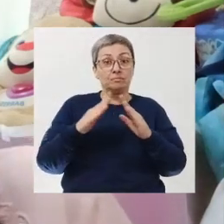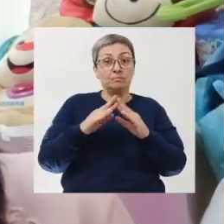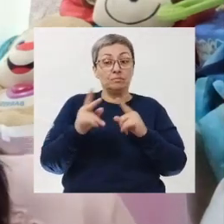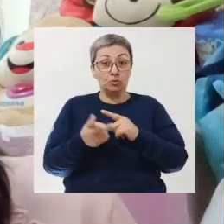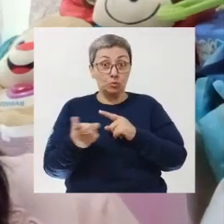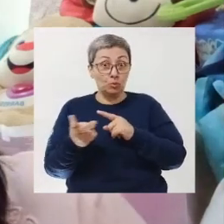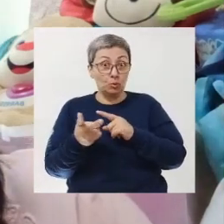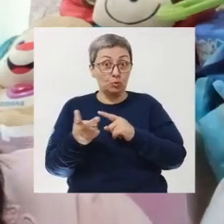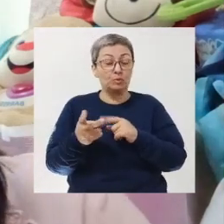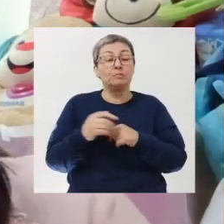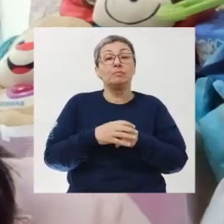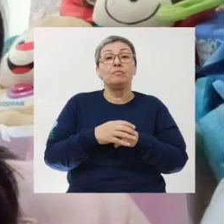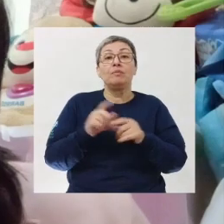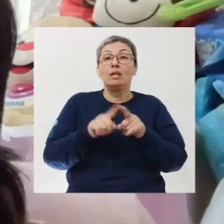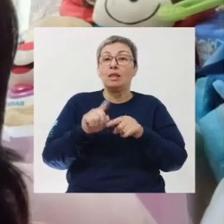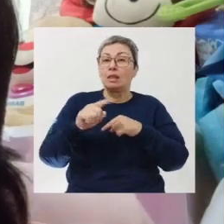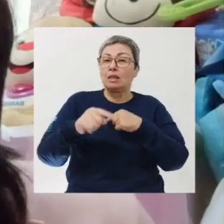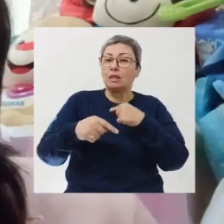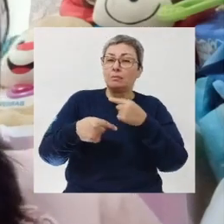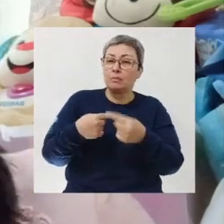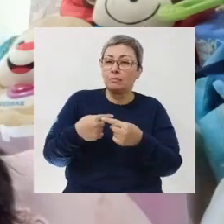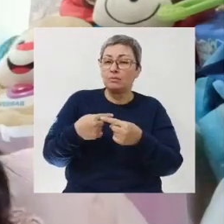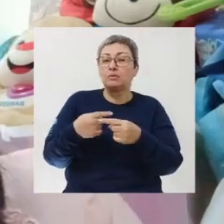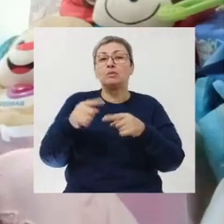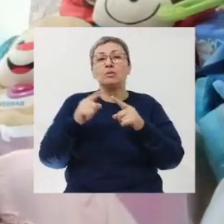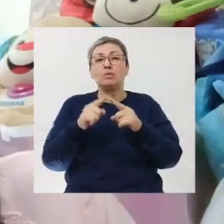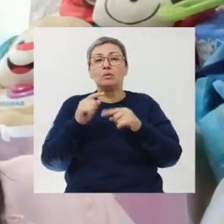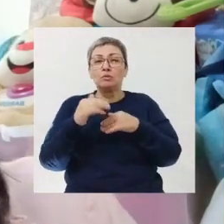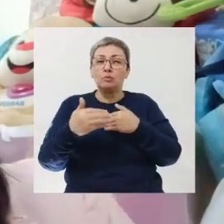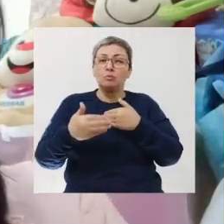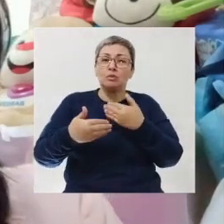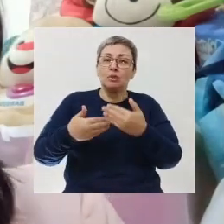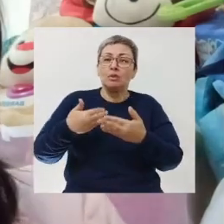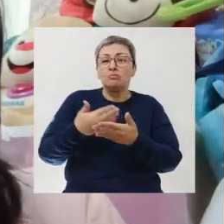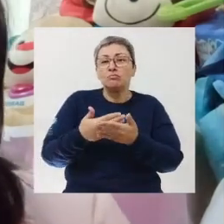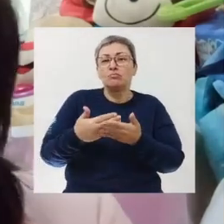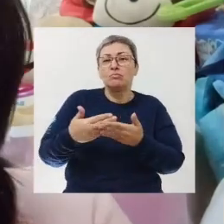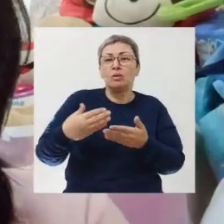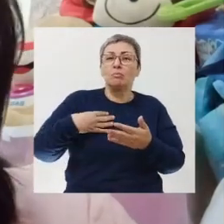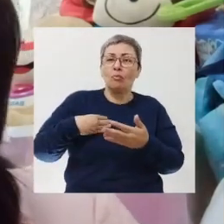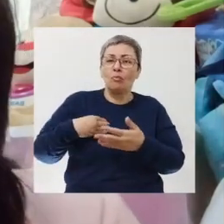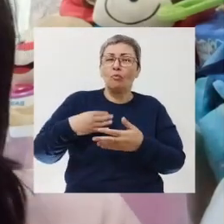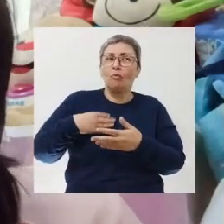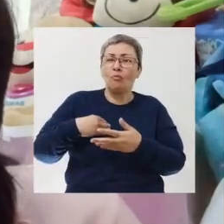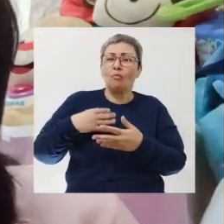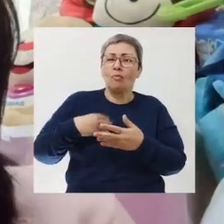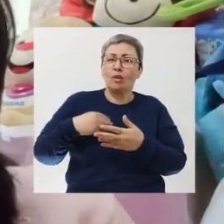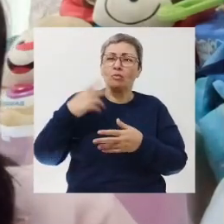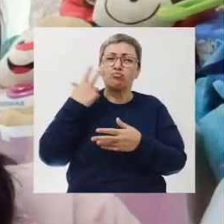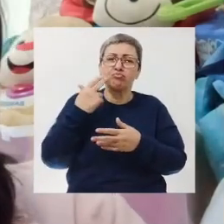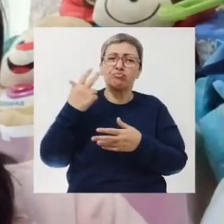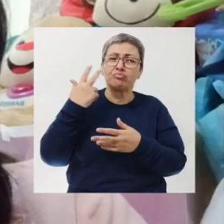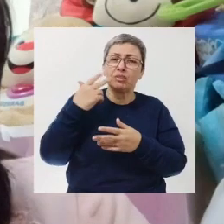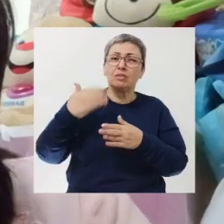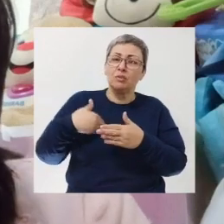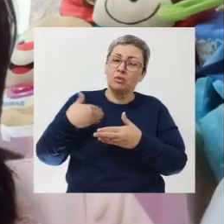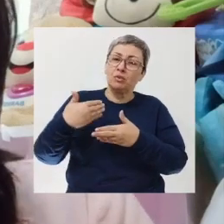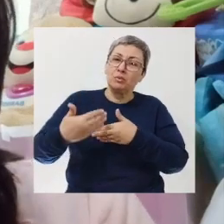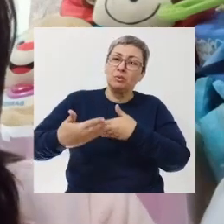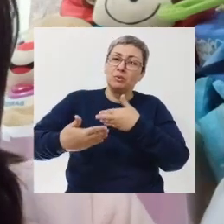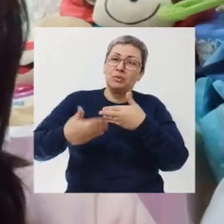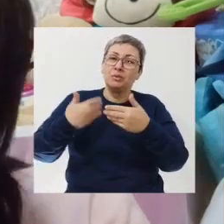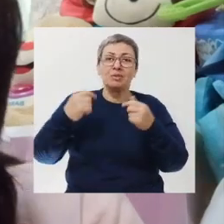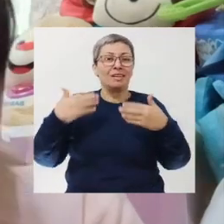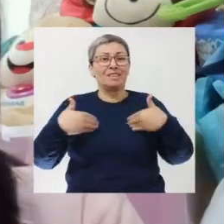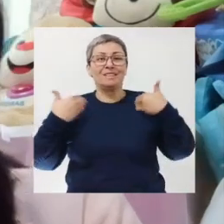que ela estava em casa, e ele também, o Pedro também. Aí depois eles começaram a mamar normalmente no peito